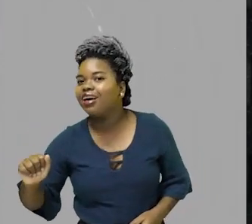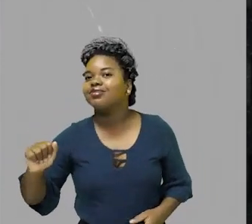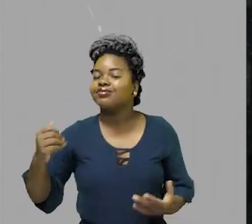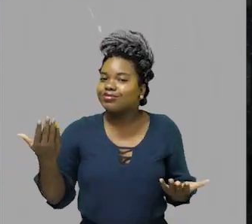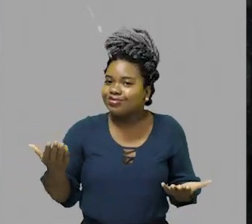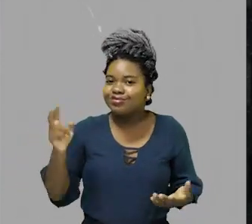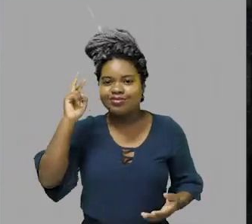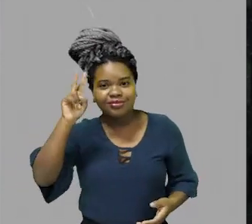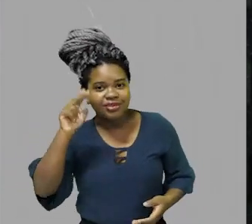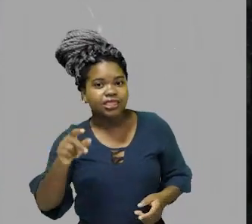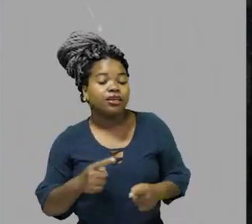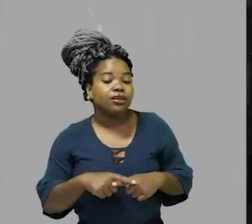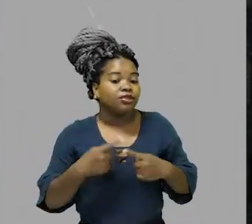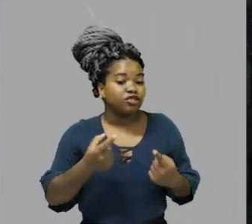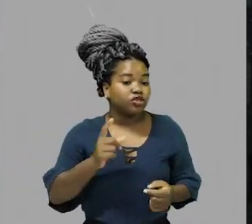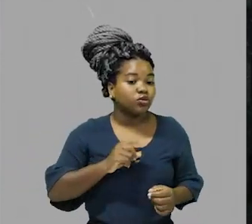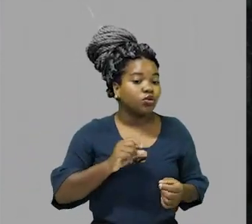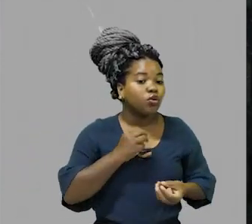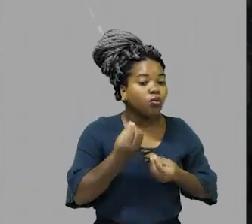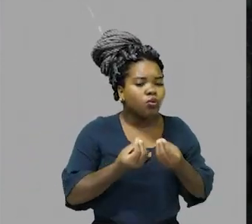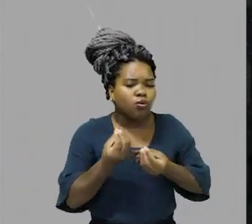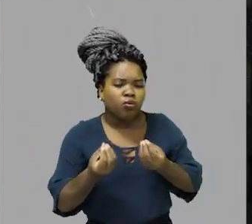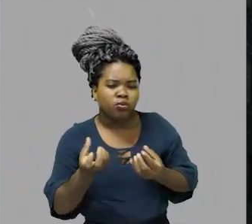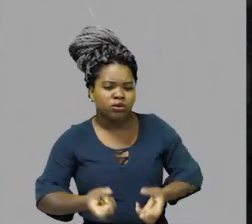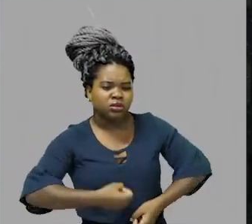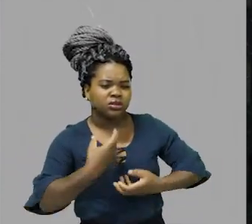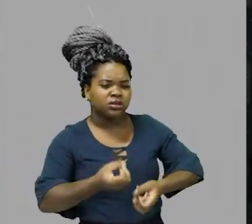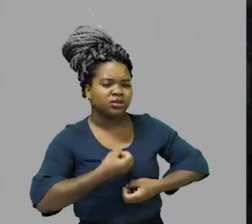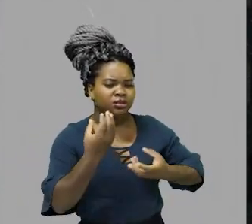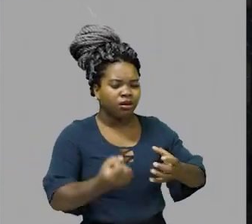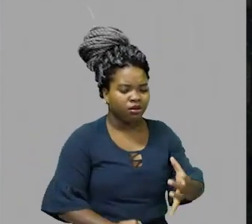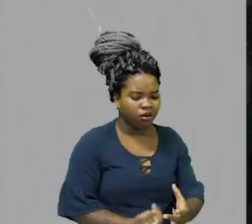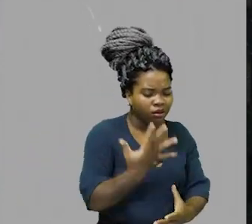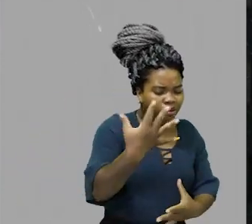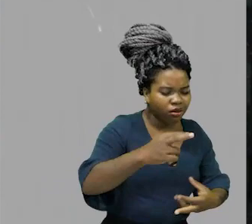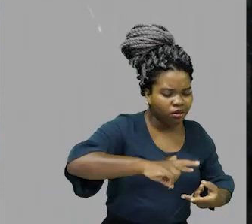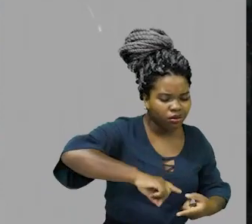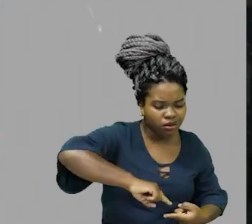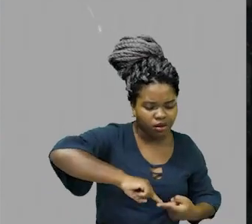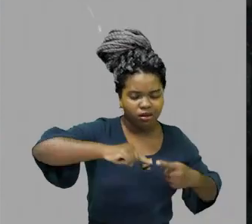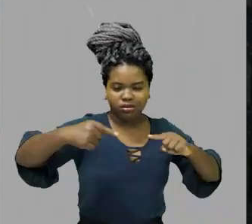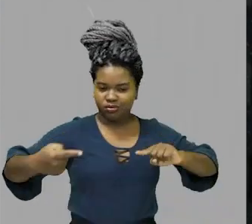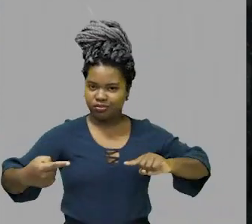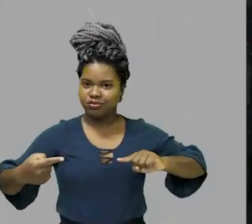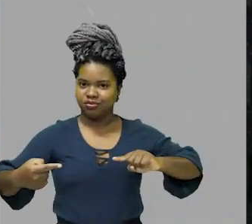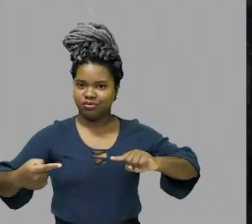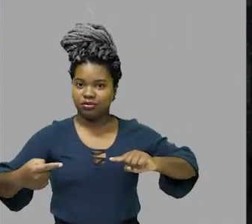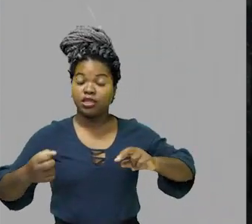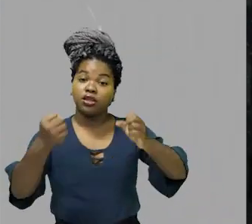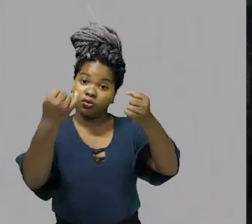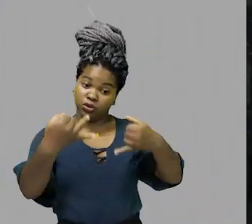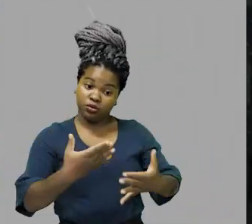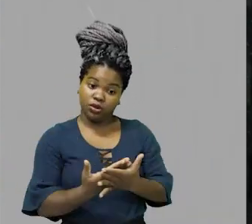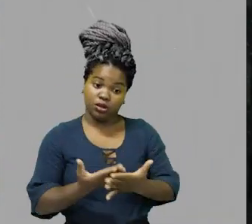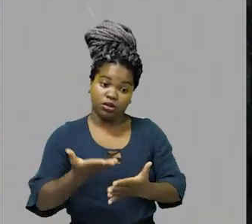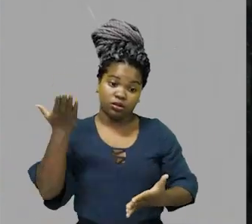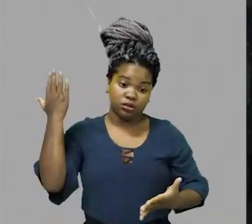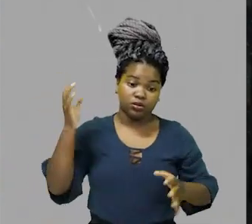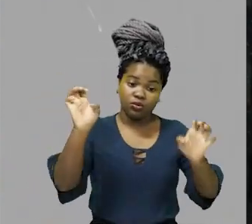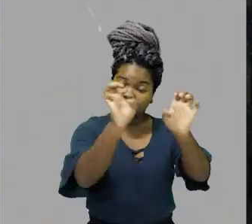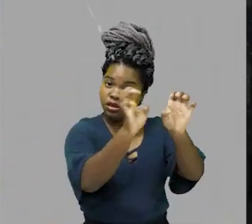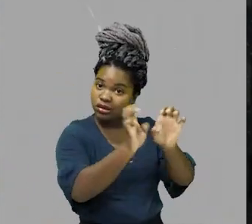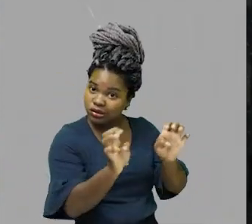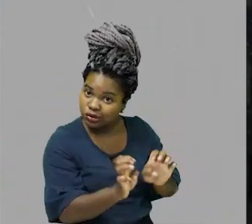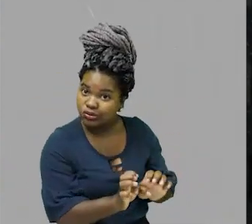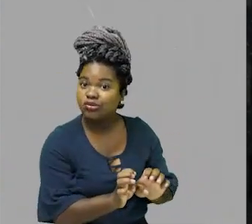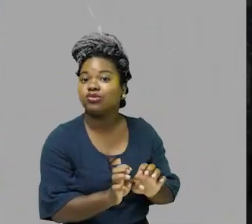é uma molécula de RNA que está sendo produzida, eu expliquei para vocês na aula sobre estruturas de ácidos nucleicos, que